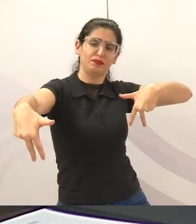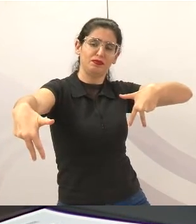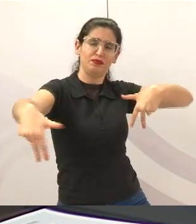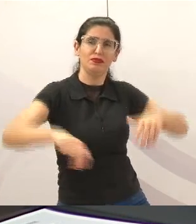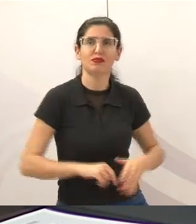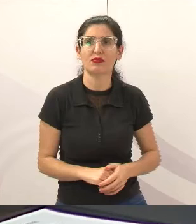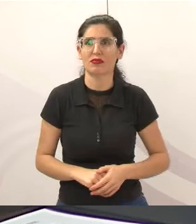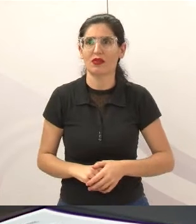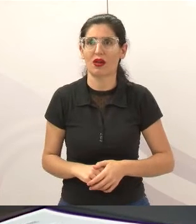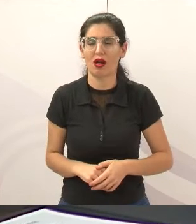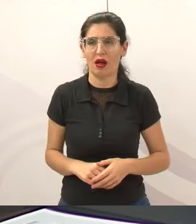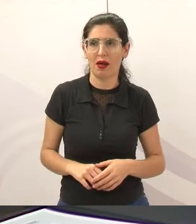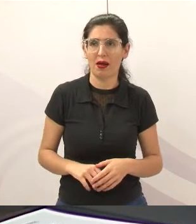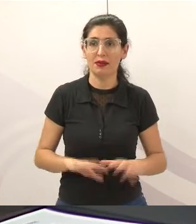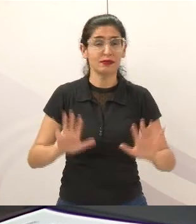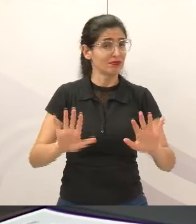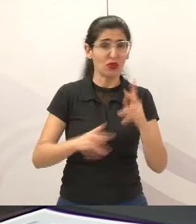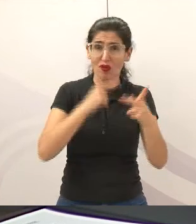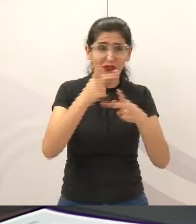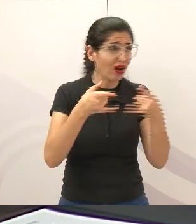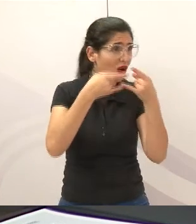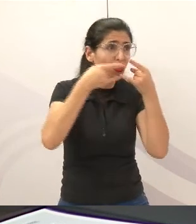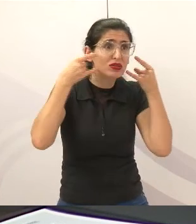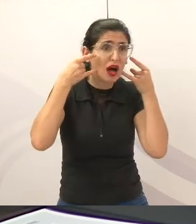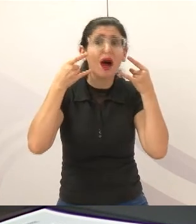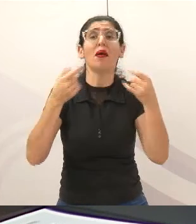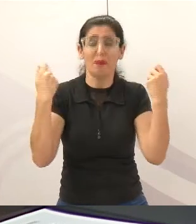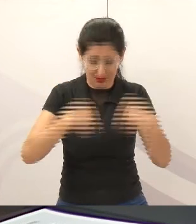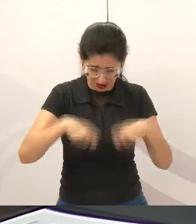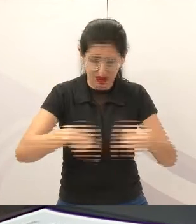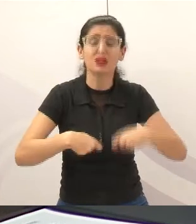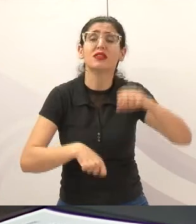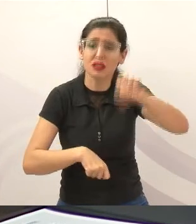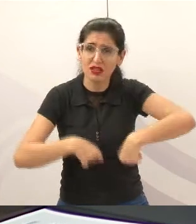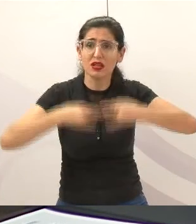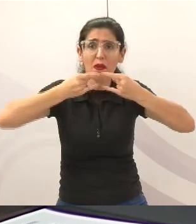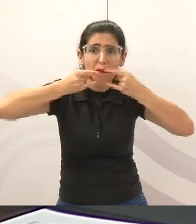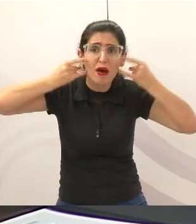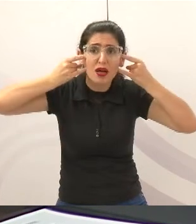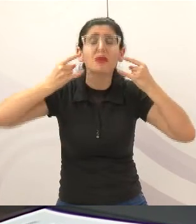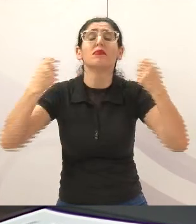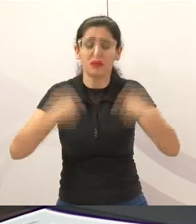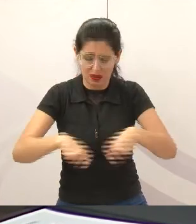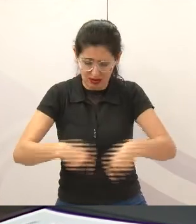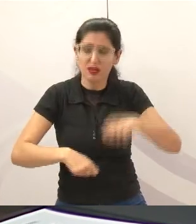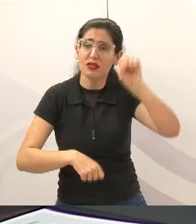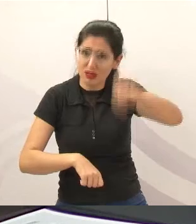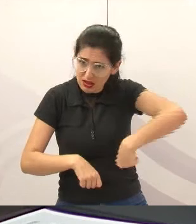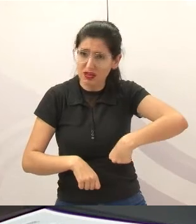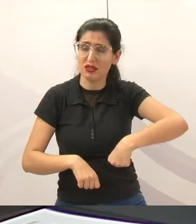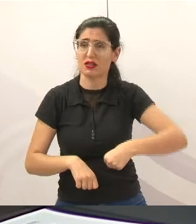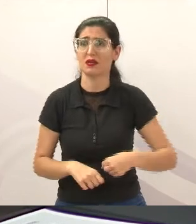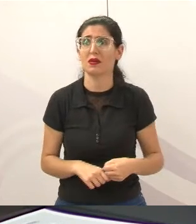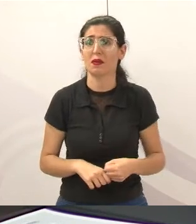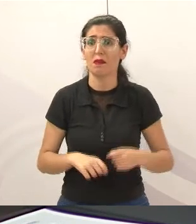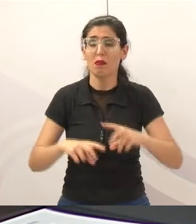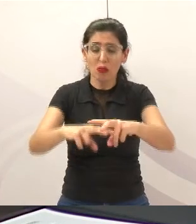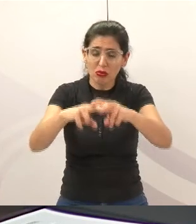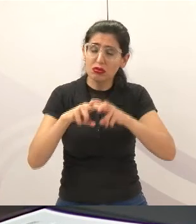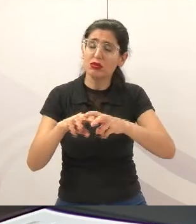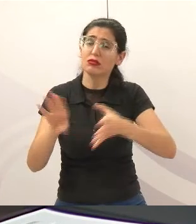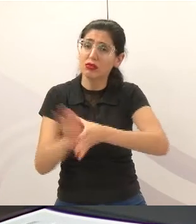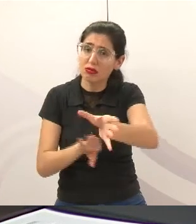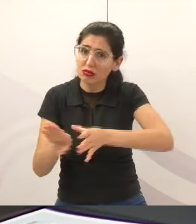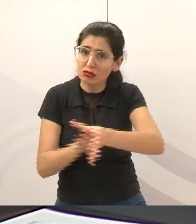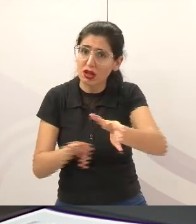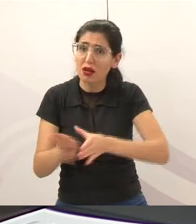usar máscara. Mas chegou no ponto que é preciso usar máscara porque ainda as pessoas não têm a conscientização do distanciamento social.